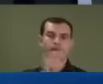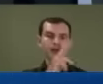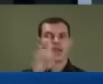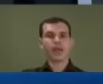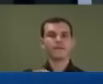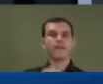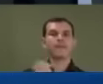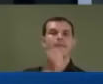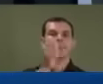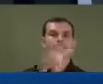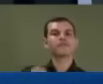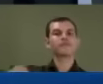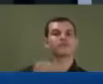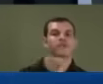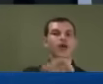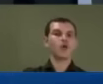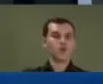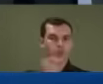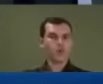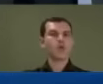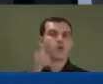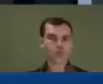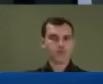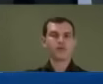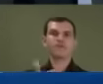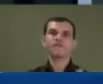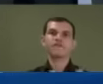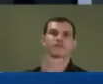economia amapaense mais de